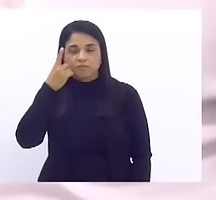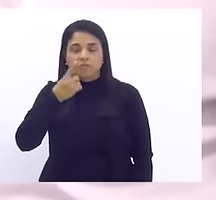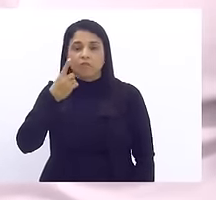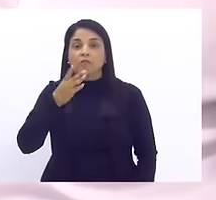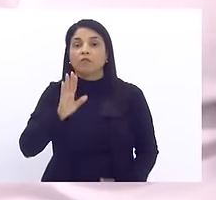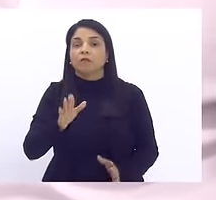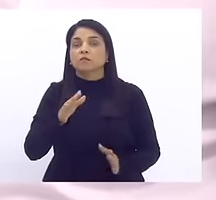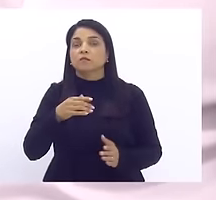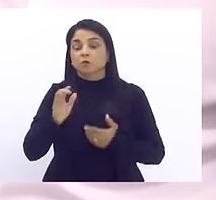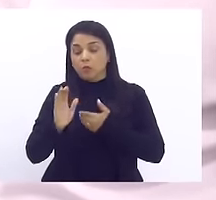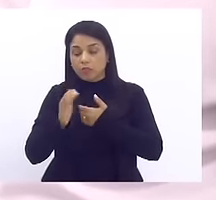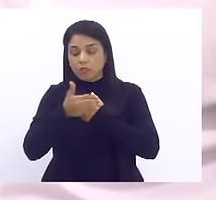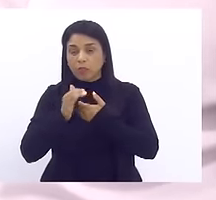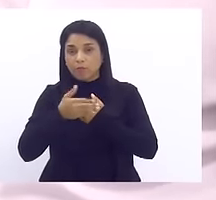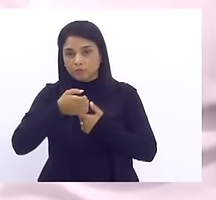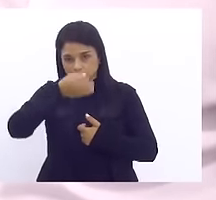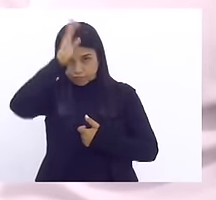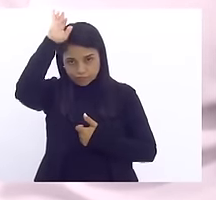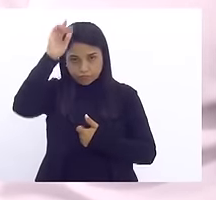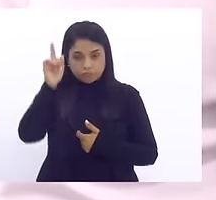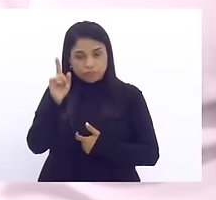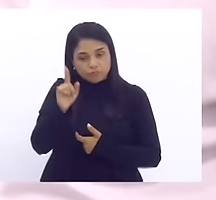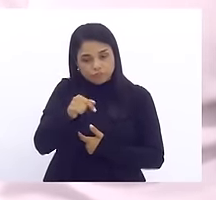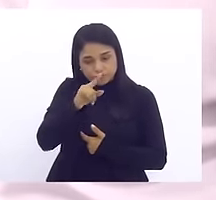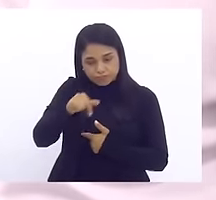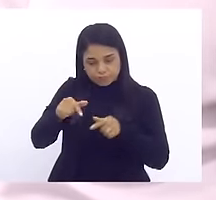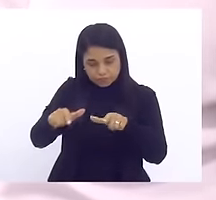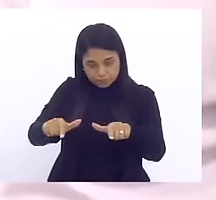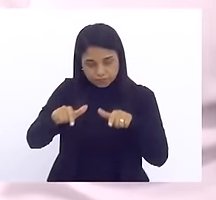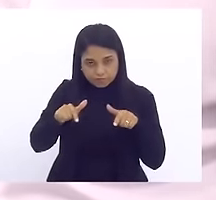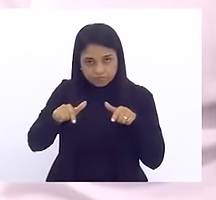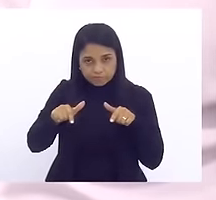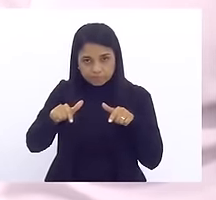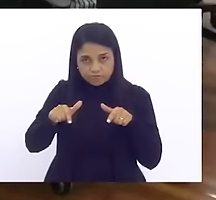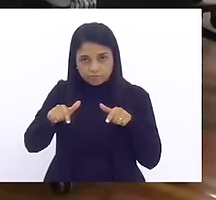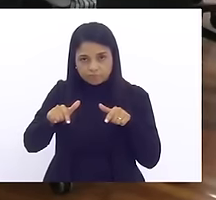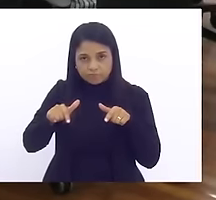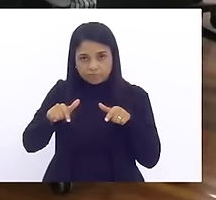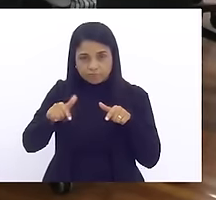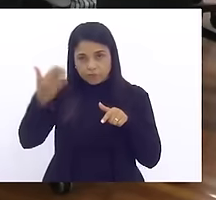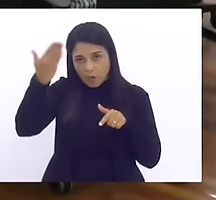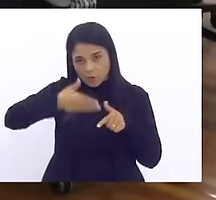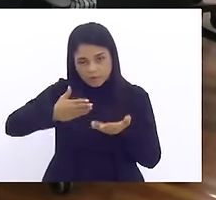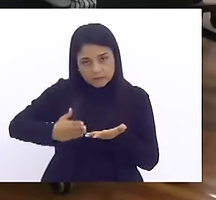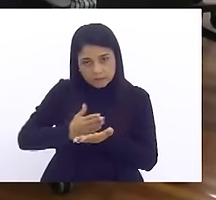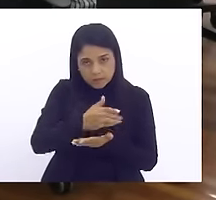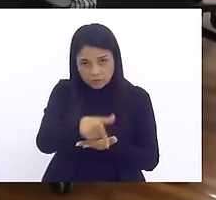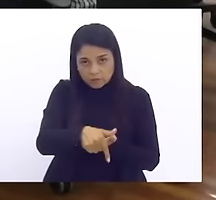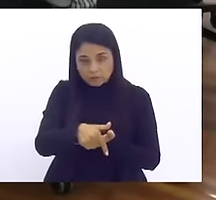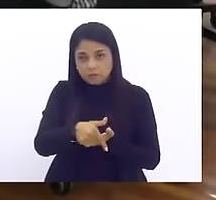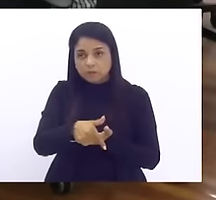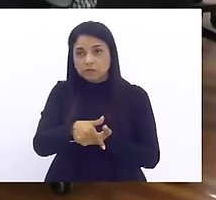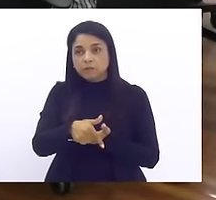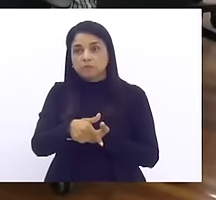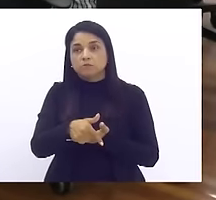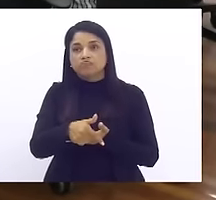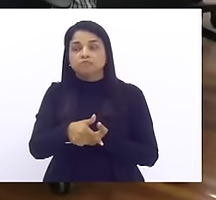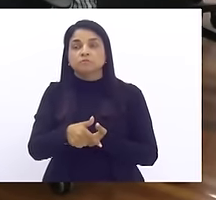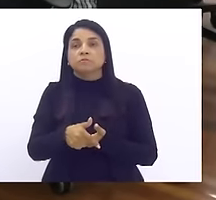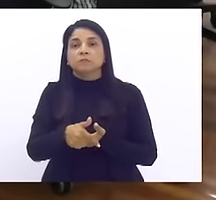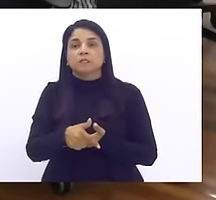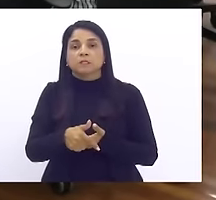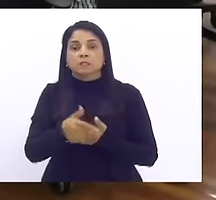que o bombeiro usou está nulo certificado de aprovação não existe um estabelecimento sobre risco iminente como a própria